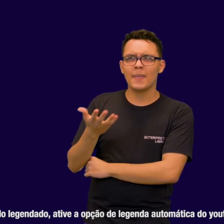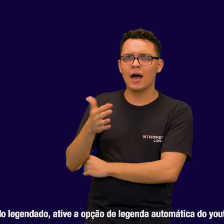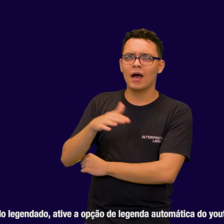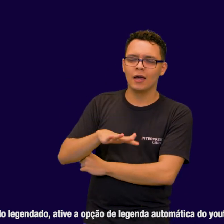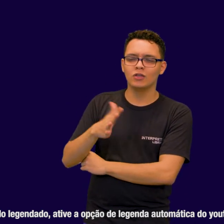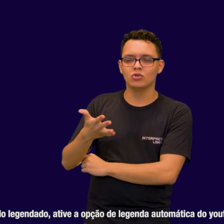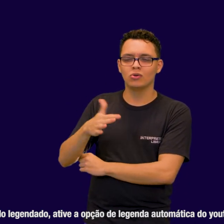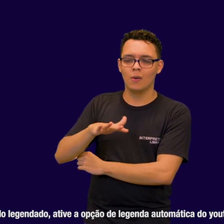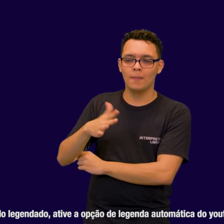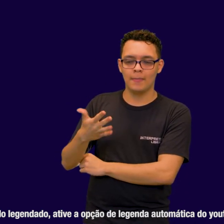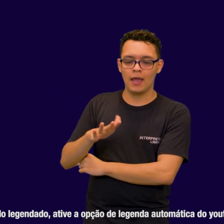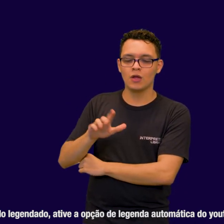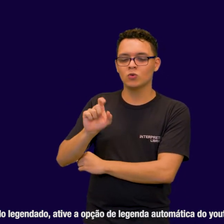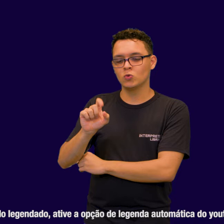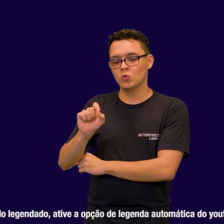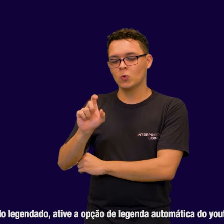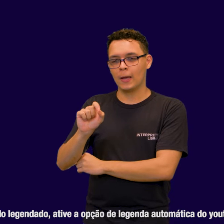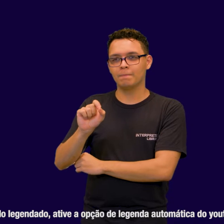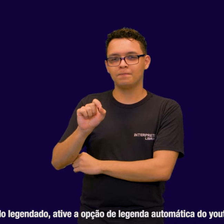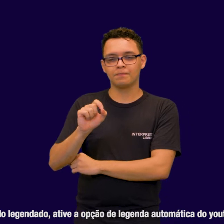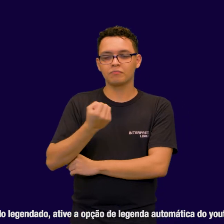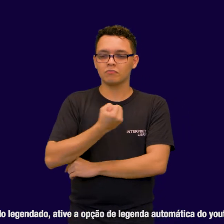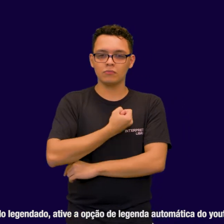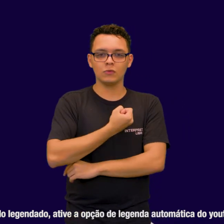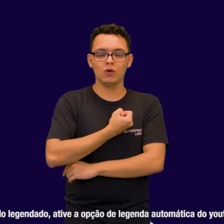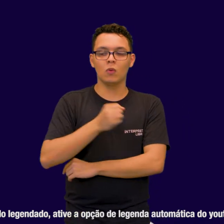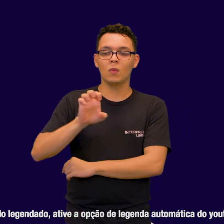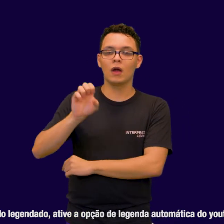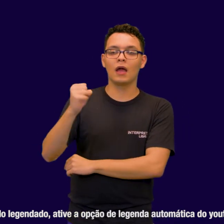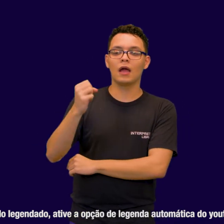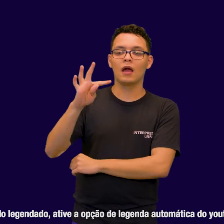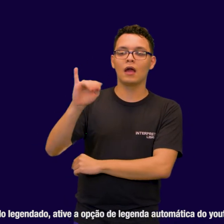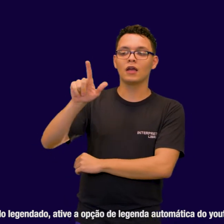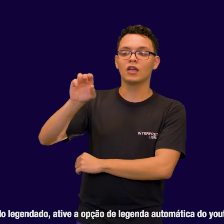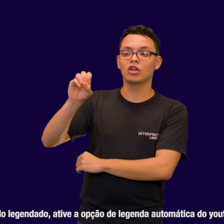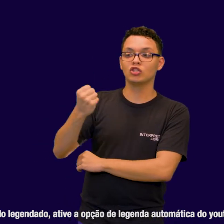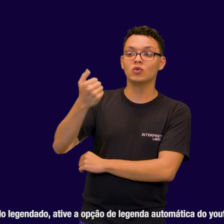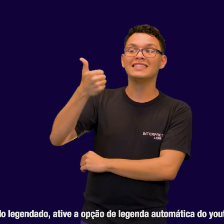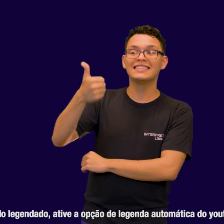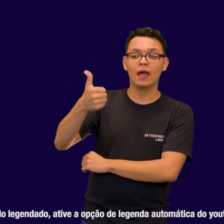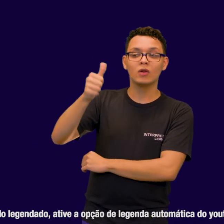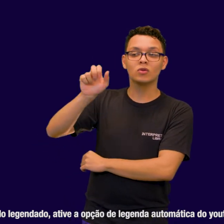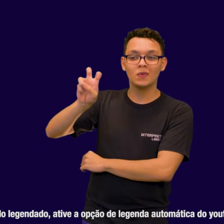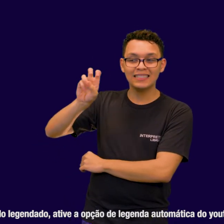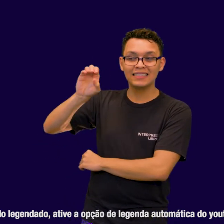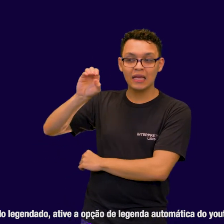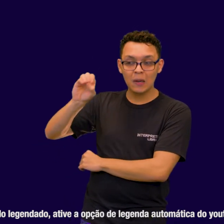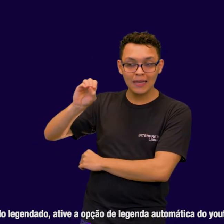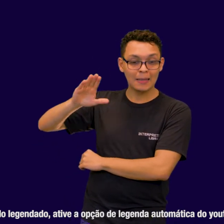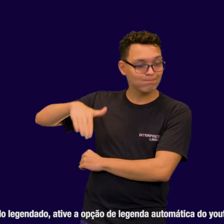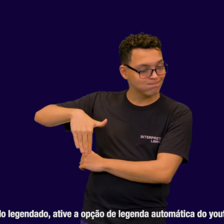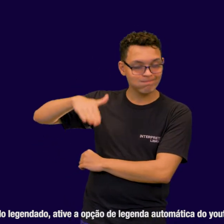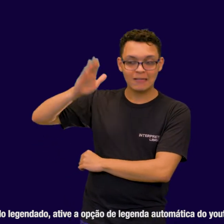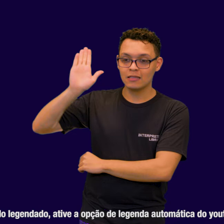estilos e subestilos, que são aqueles que nascem de uma raiz, né, de um estilo X, mais de 150 estilos